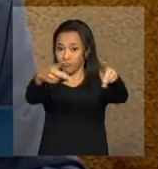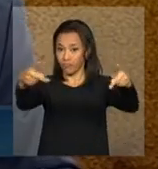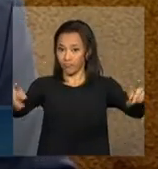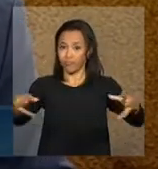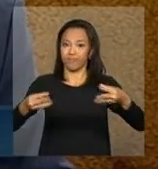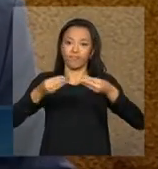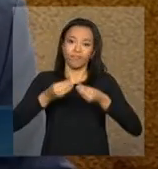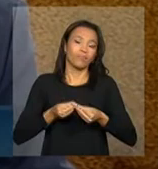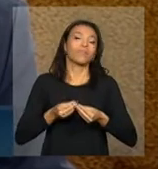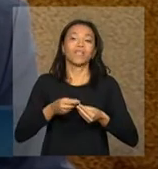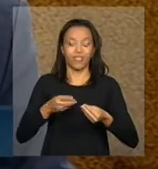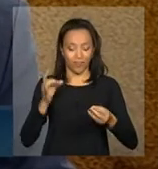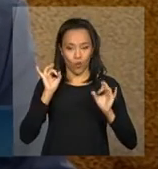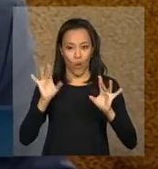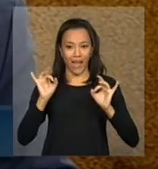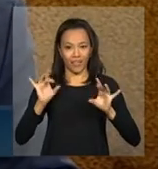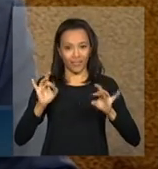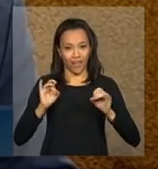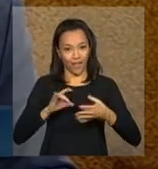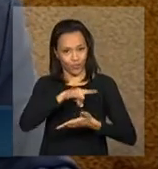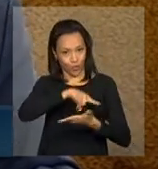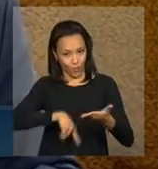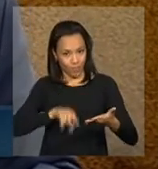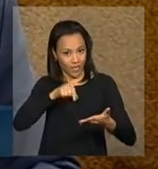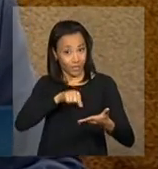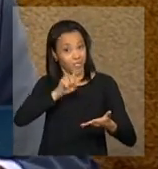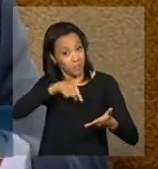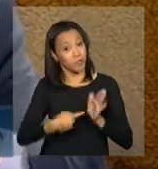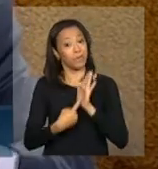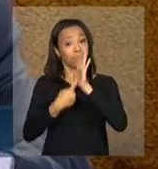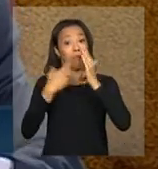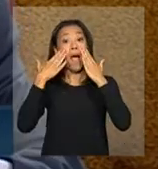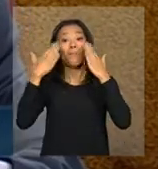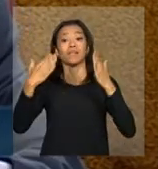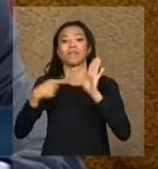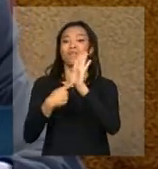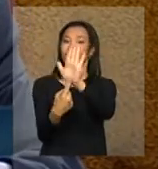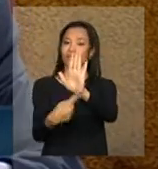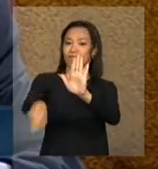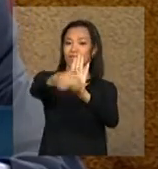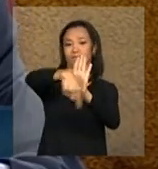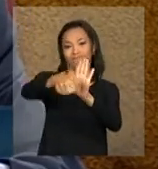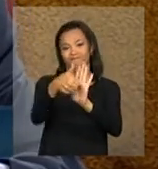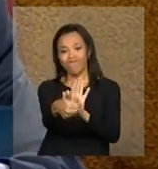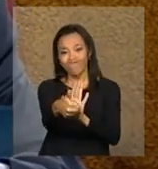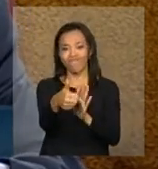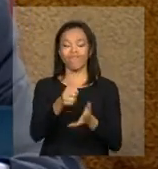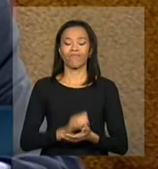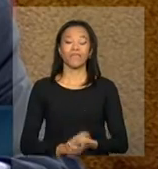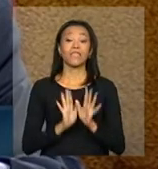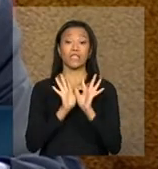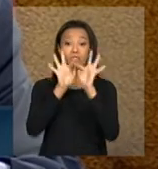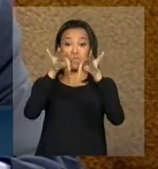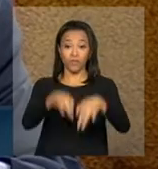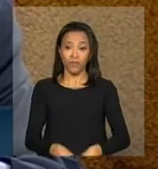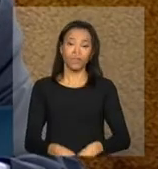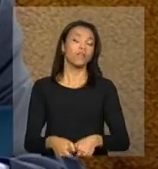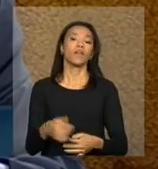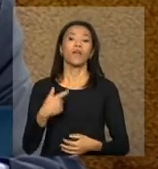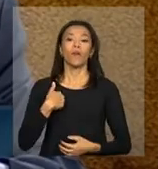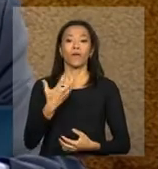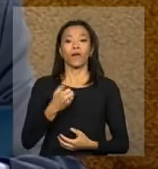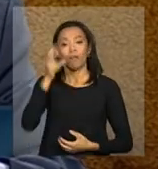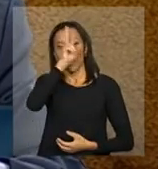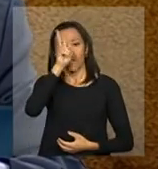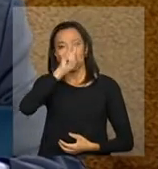tenha um produto de qualidade e possa apresentar depois também para vocês uma resposta de qualidade. E, encerrando, eu queria só lembrar